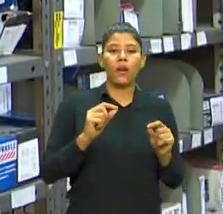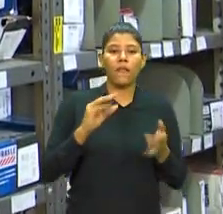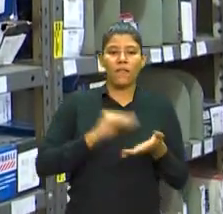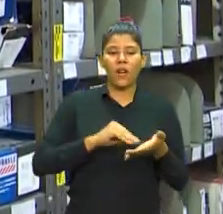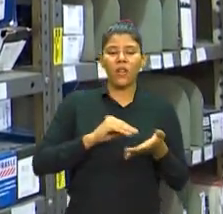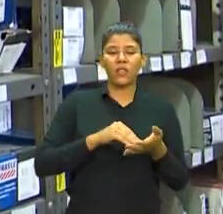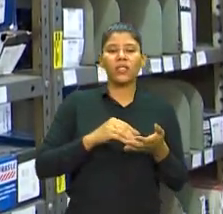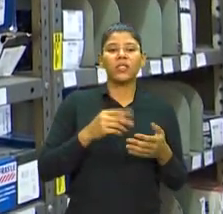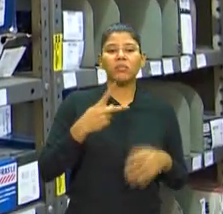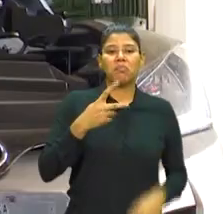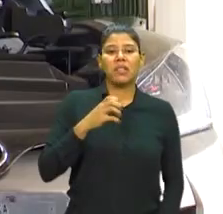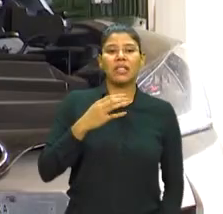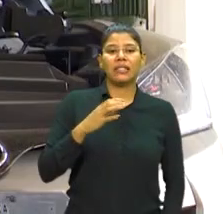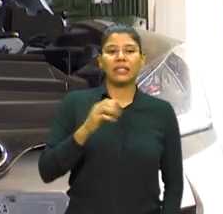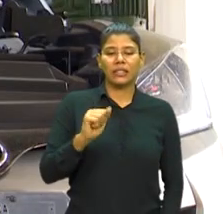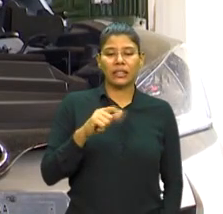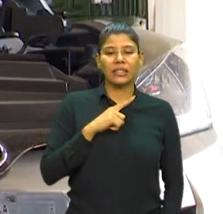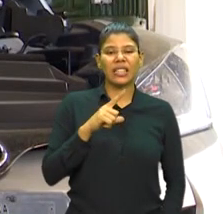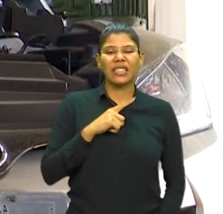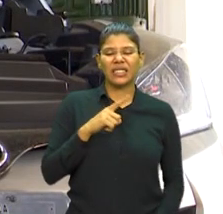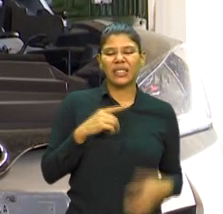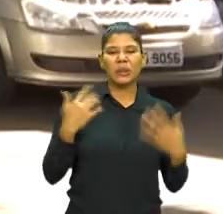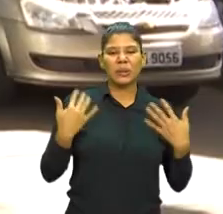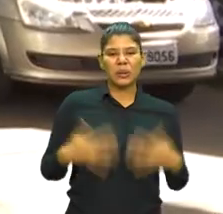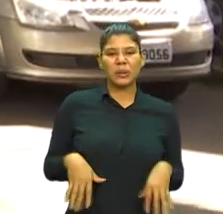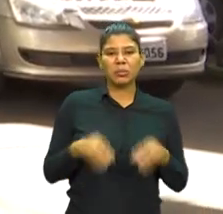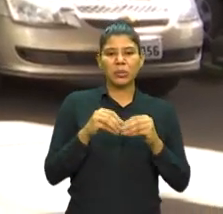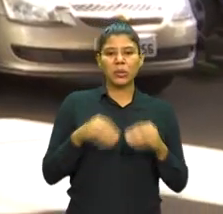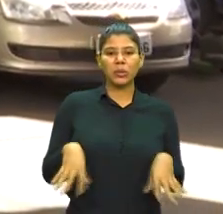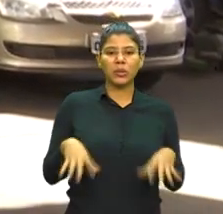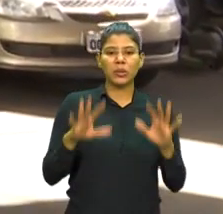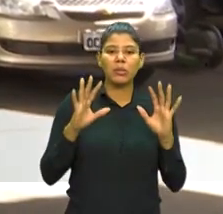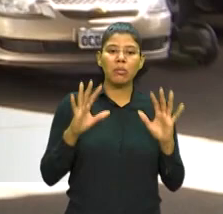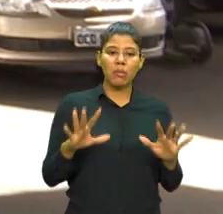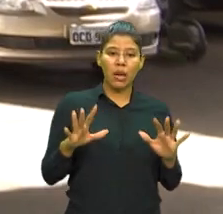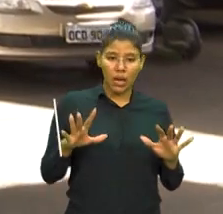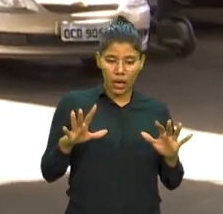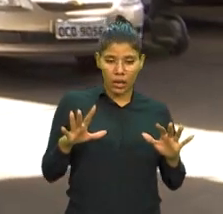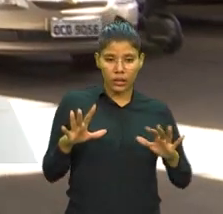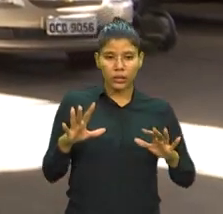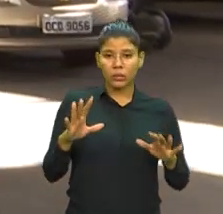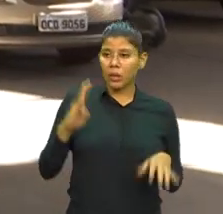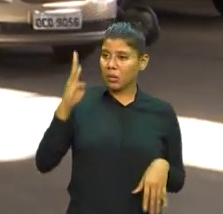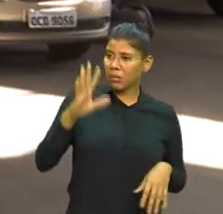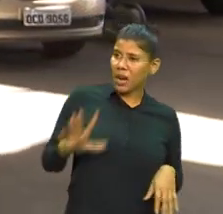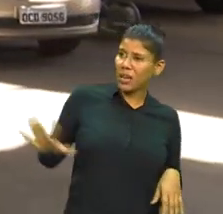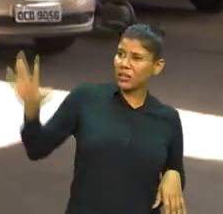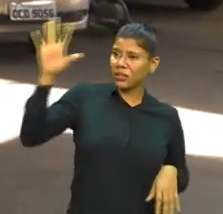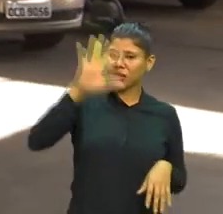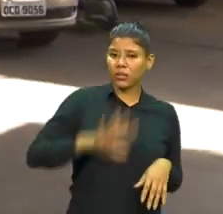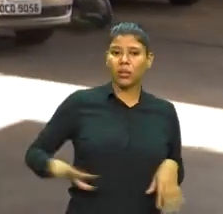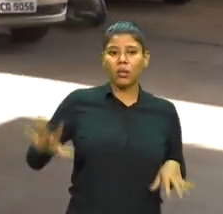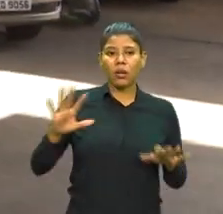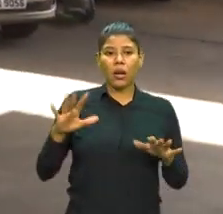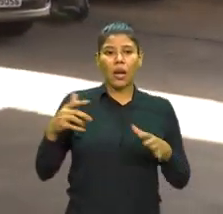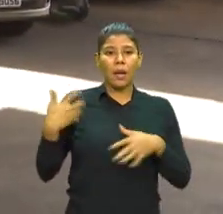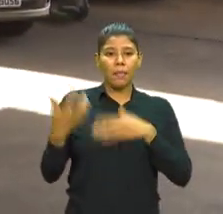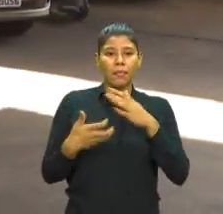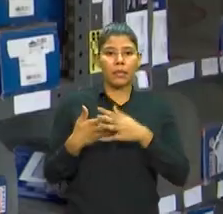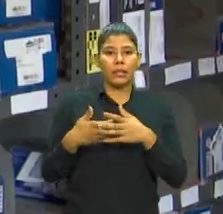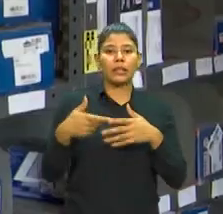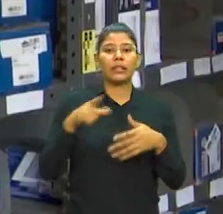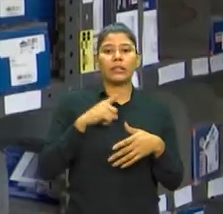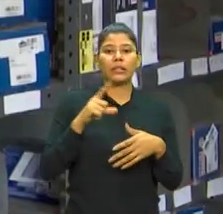desgaste com os clientes Mas que mesmo sendo uma situação enfrentada em todo o país a empresa tem buscado suporte em outros